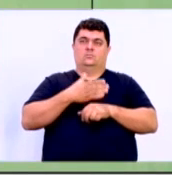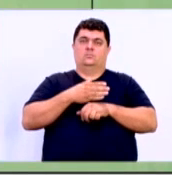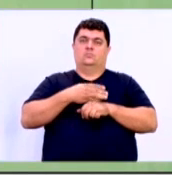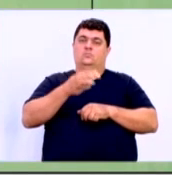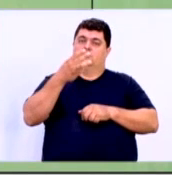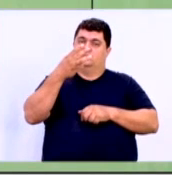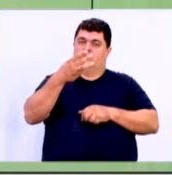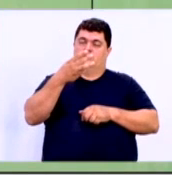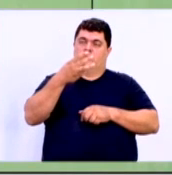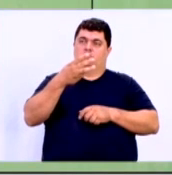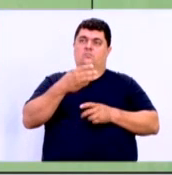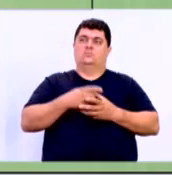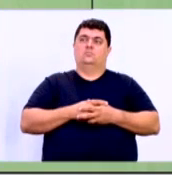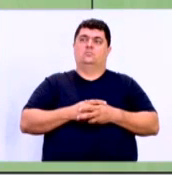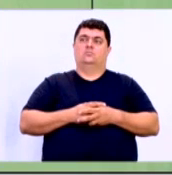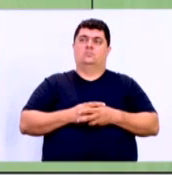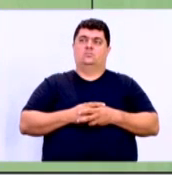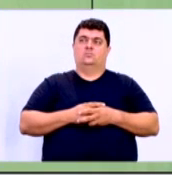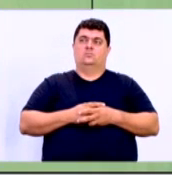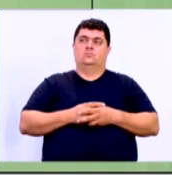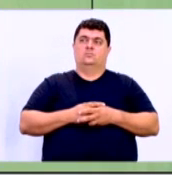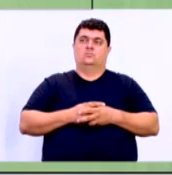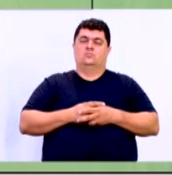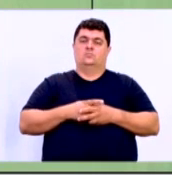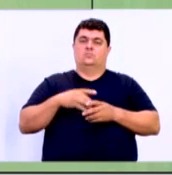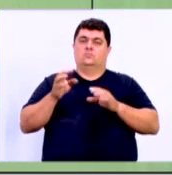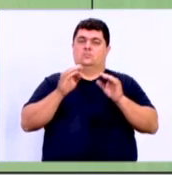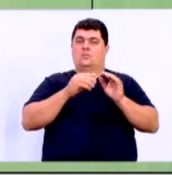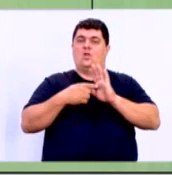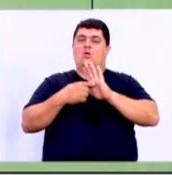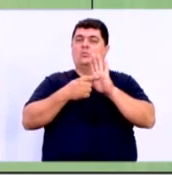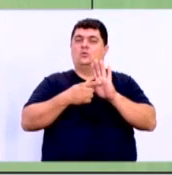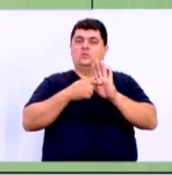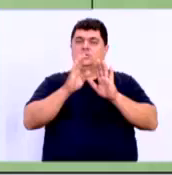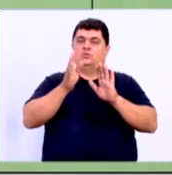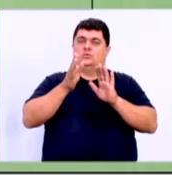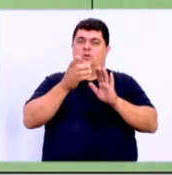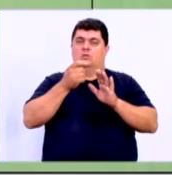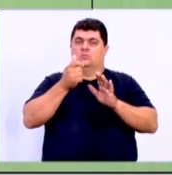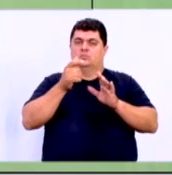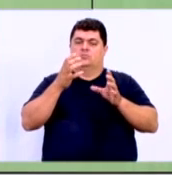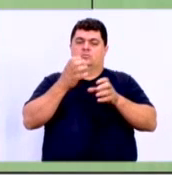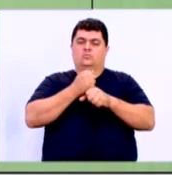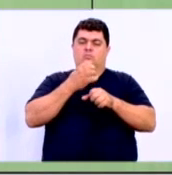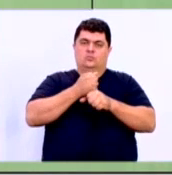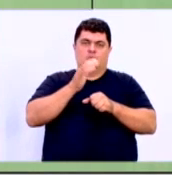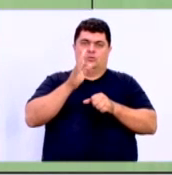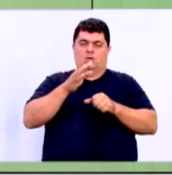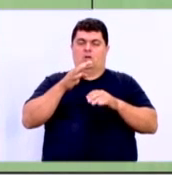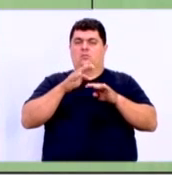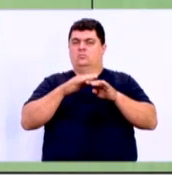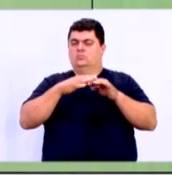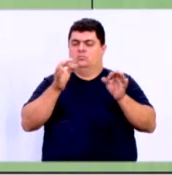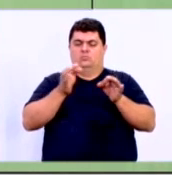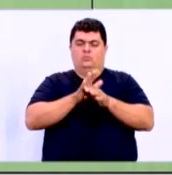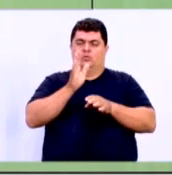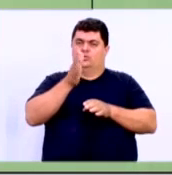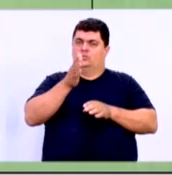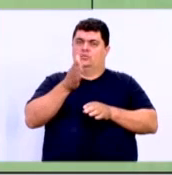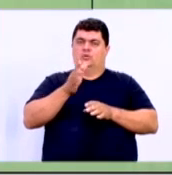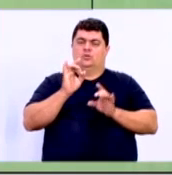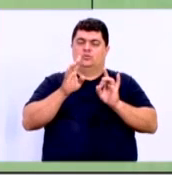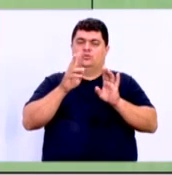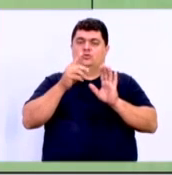Isso aí, questão 3 é uma questão que eu trouxe já somado com os cálculos já feitos